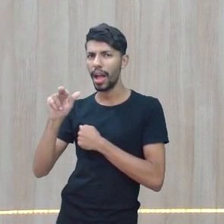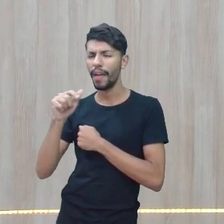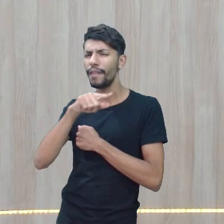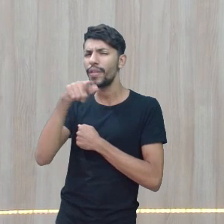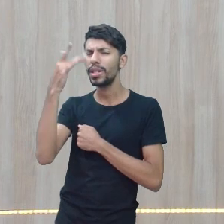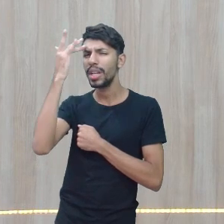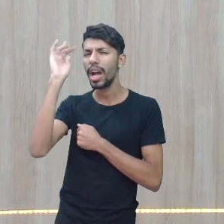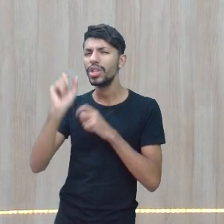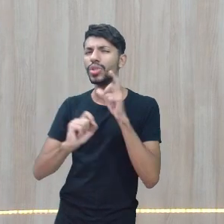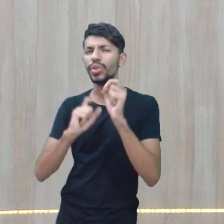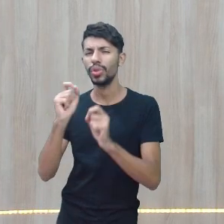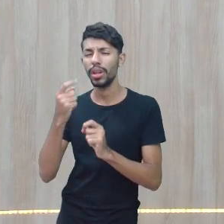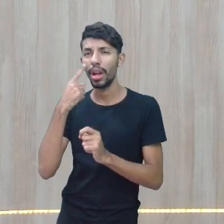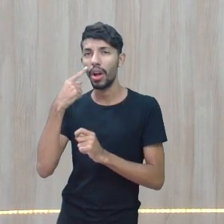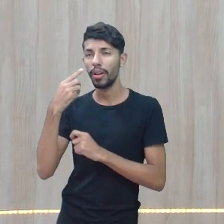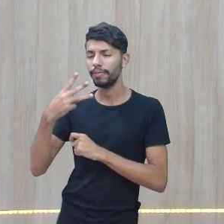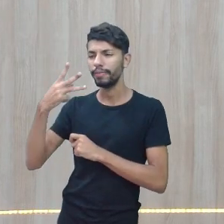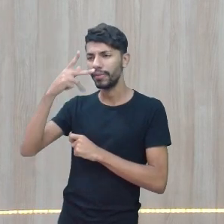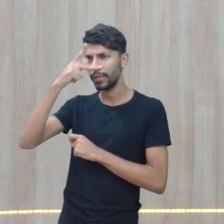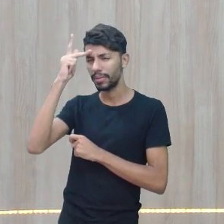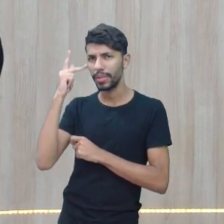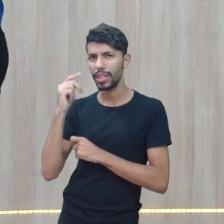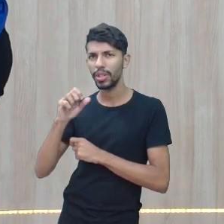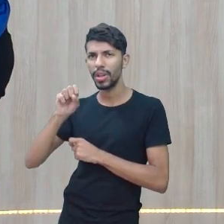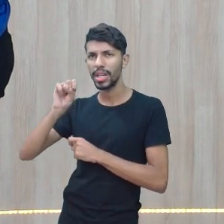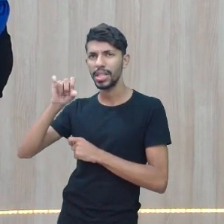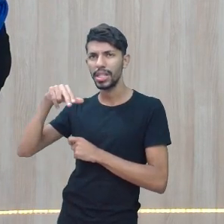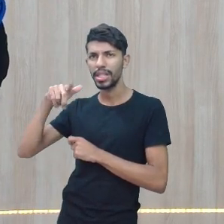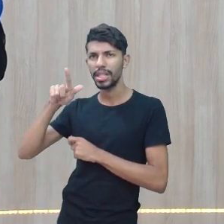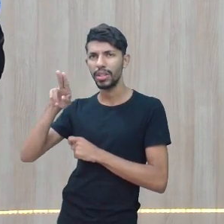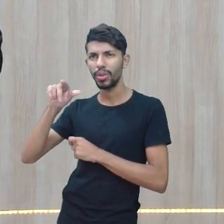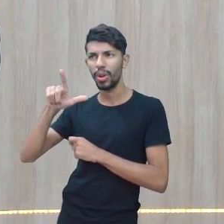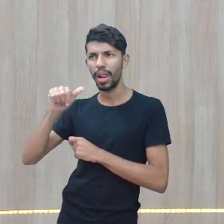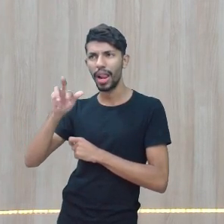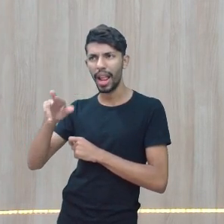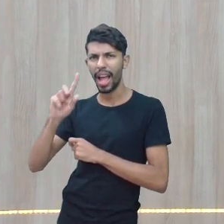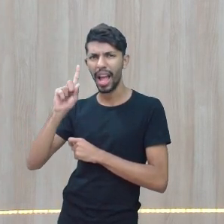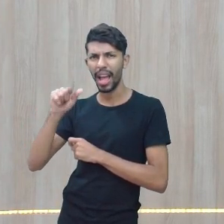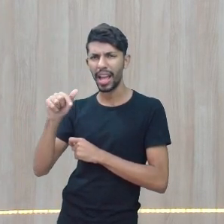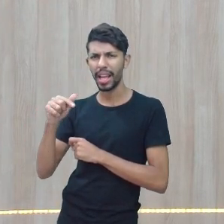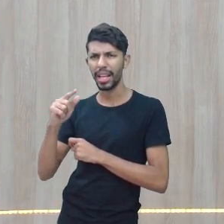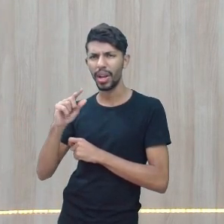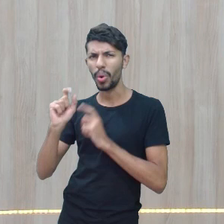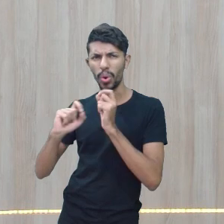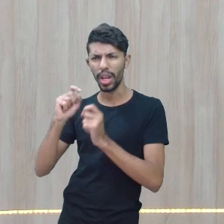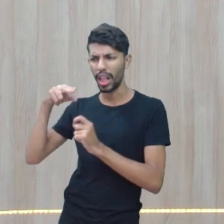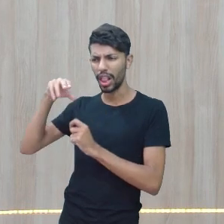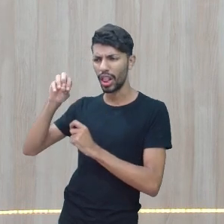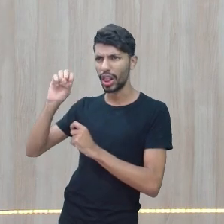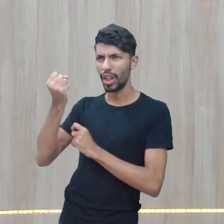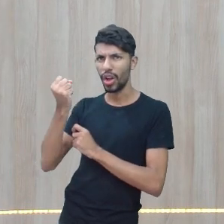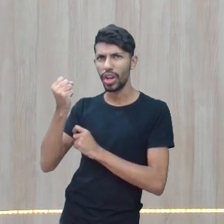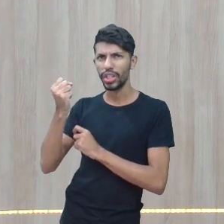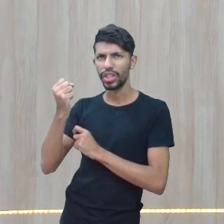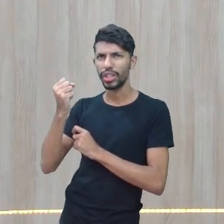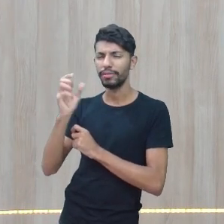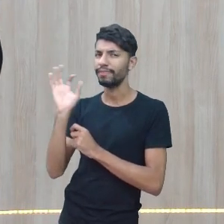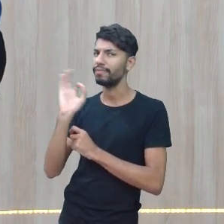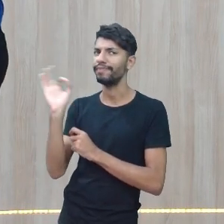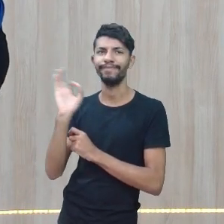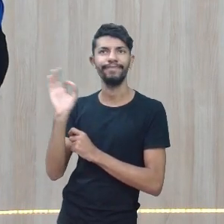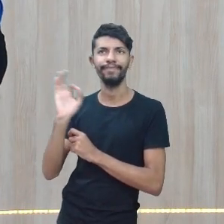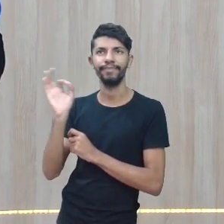a terceira pessoa do singular é nós? É isso? Eu posso dizer é nós?